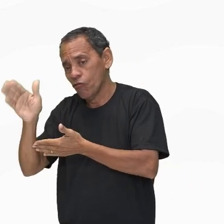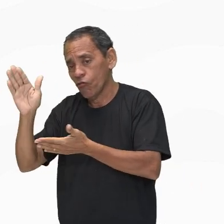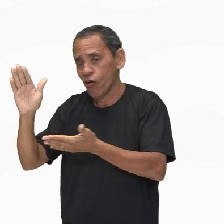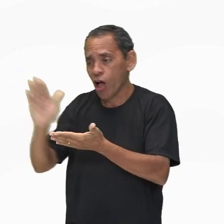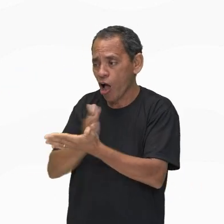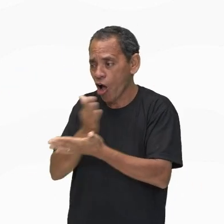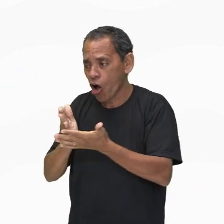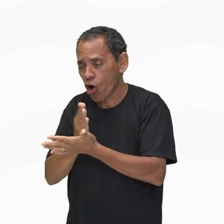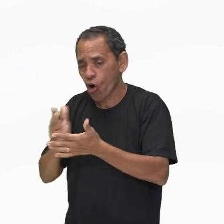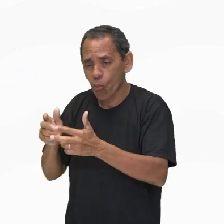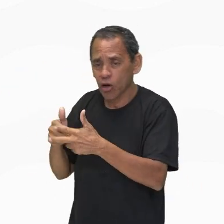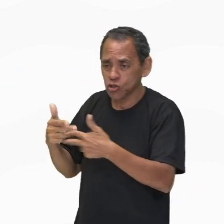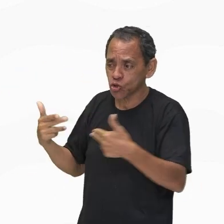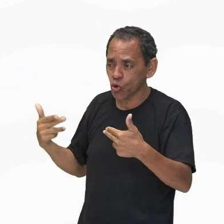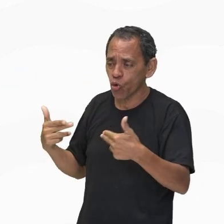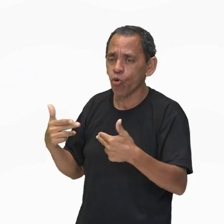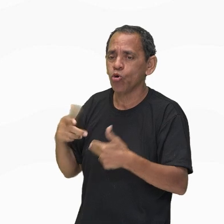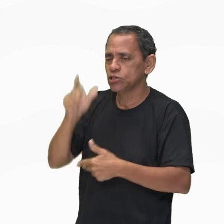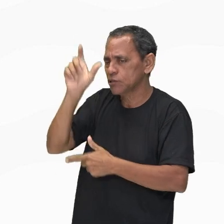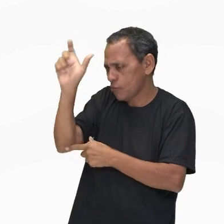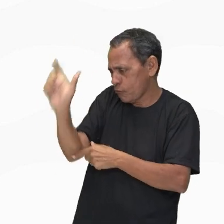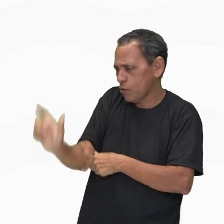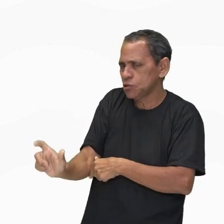tenha em relação a uma